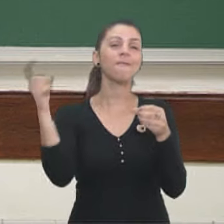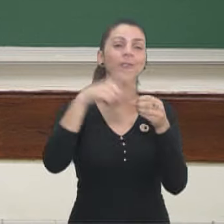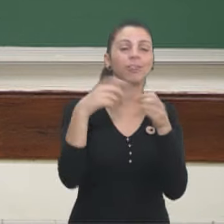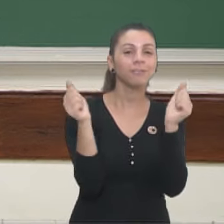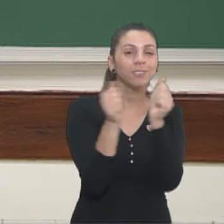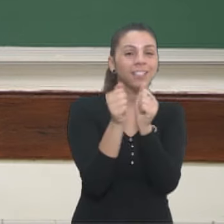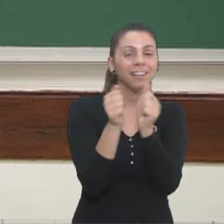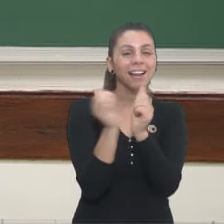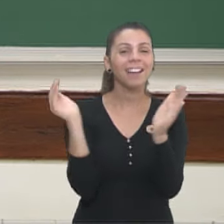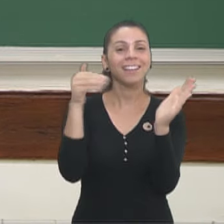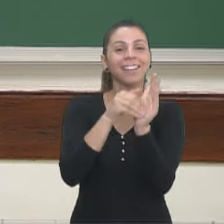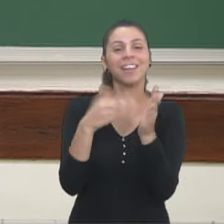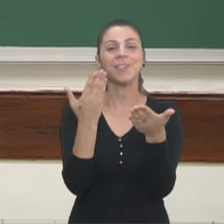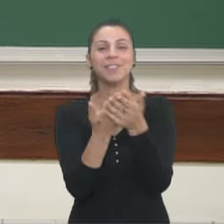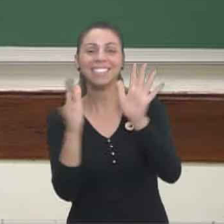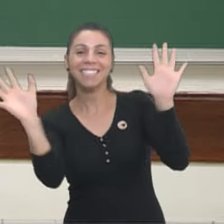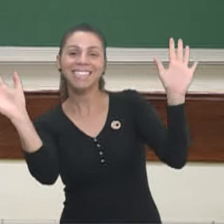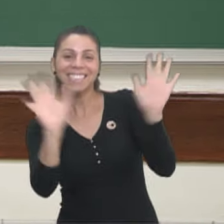próxima aula.